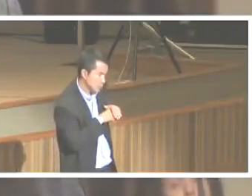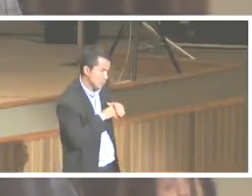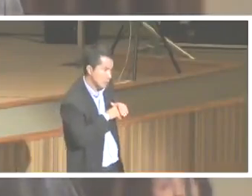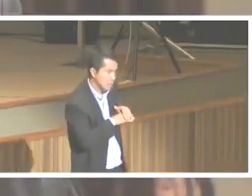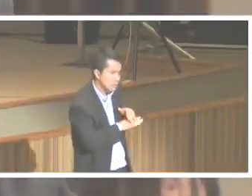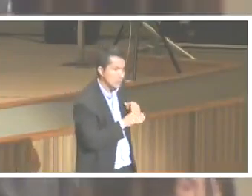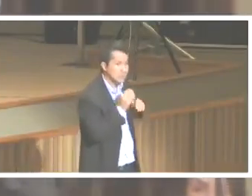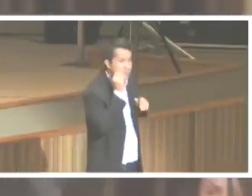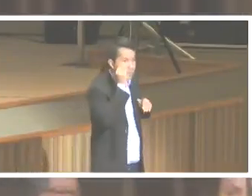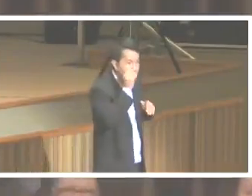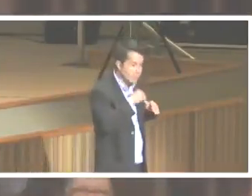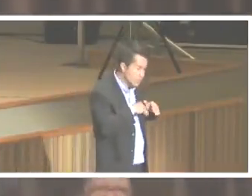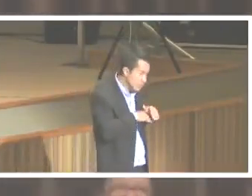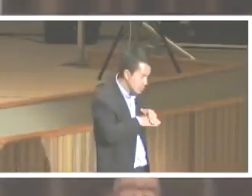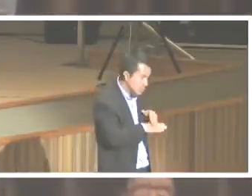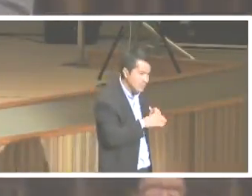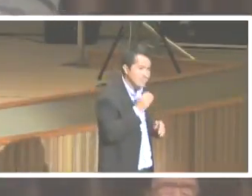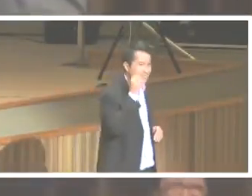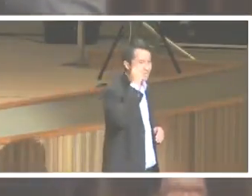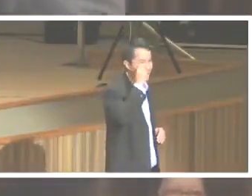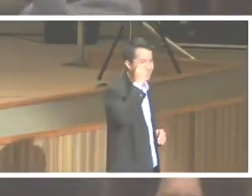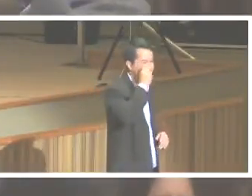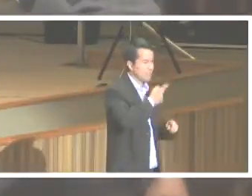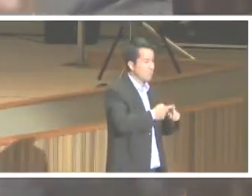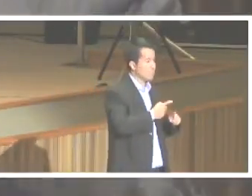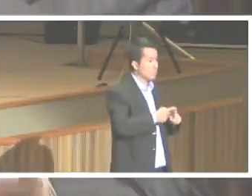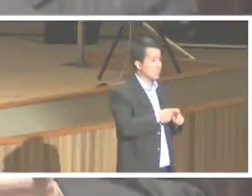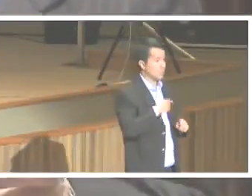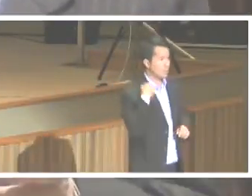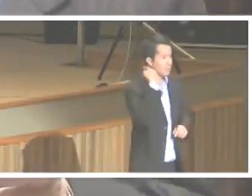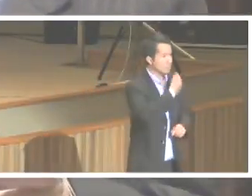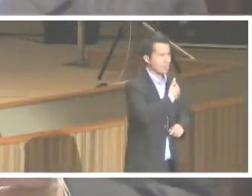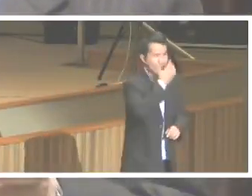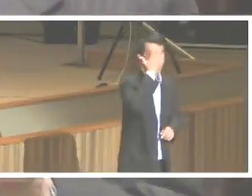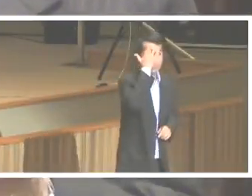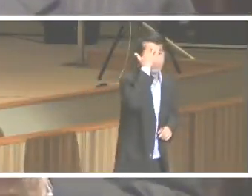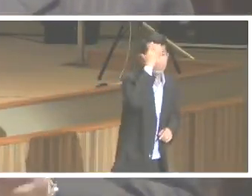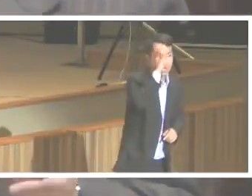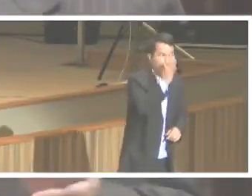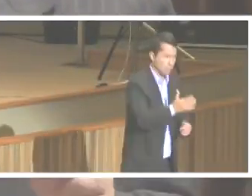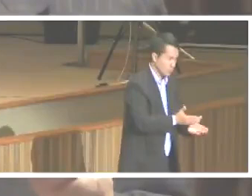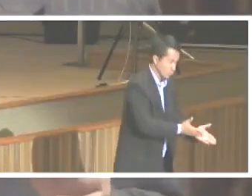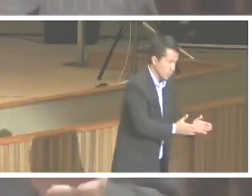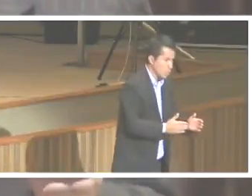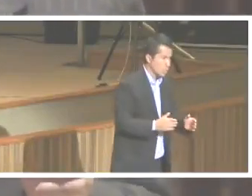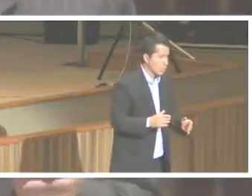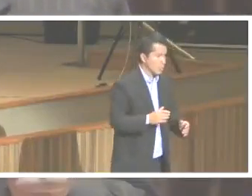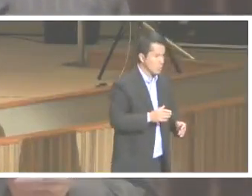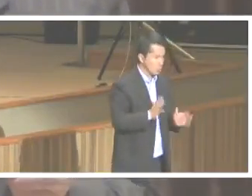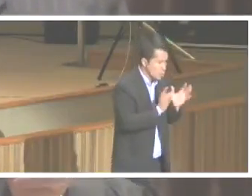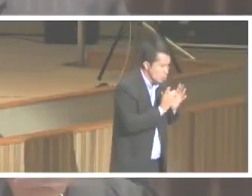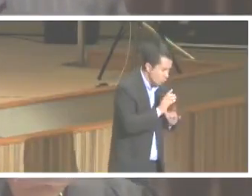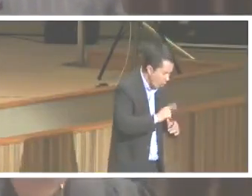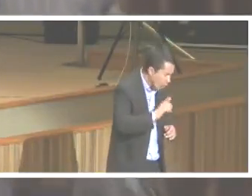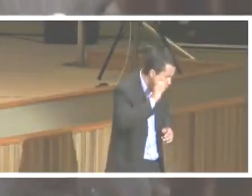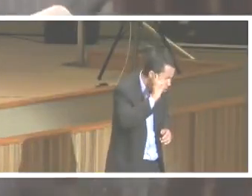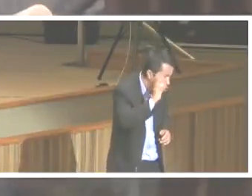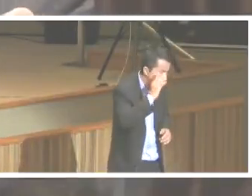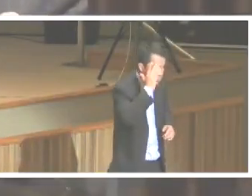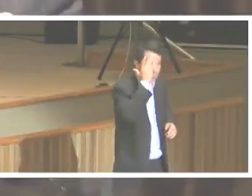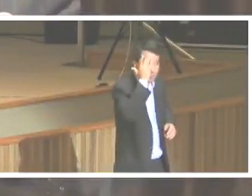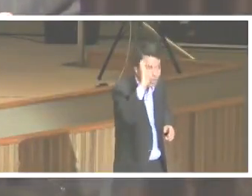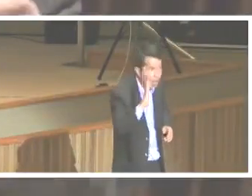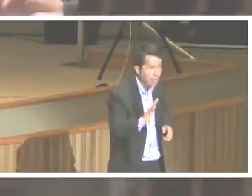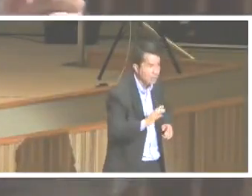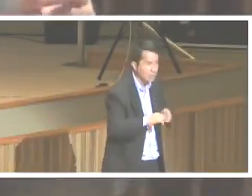sócio de deus a gente nunca tem o plano completo de deus revelado ea gente vai tendo que aprender um dia de